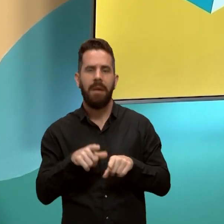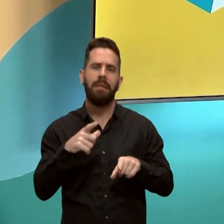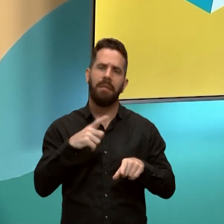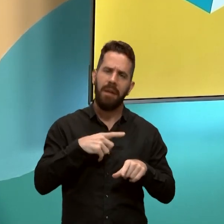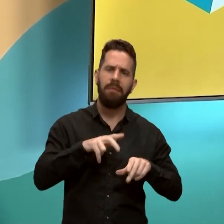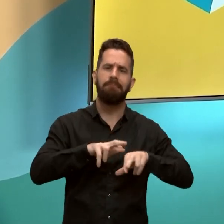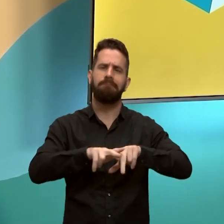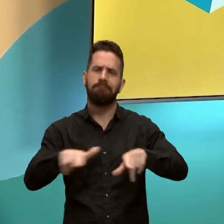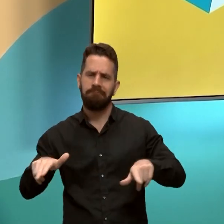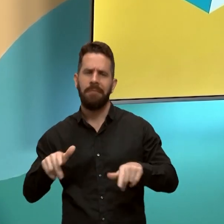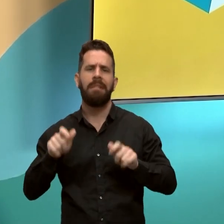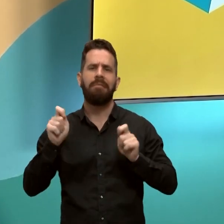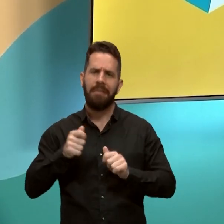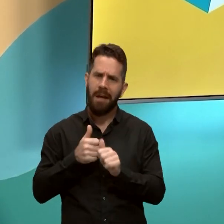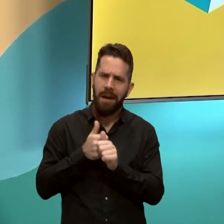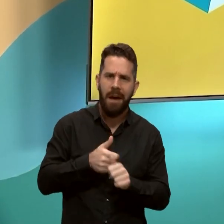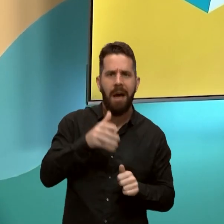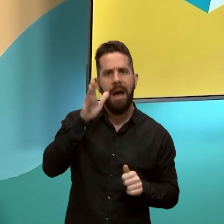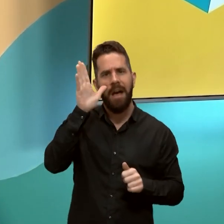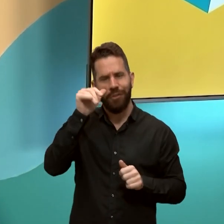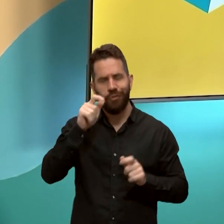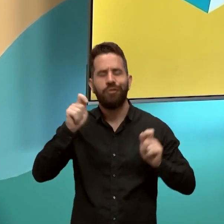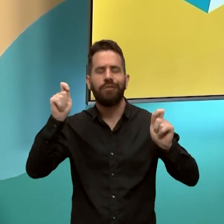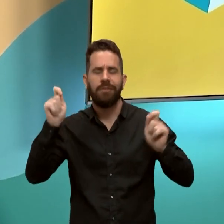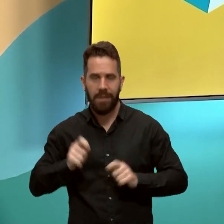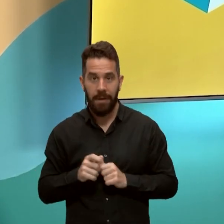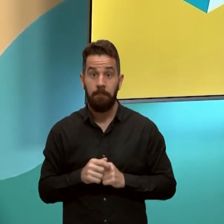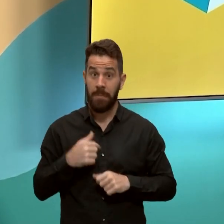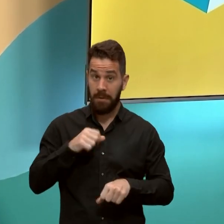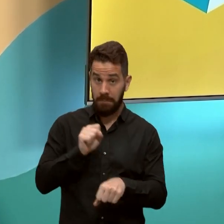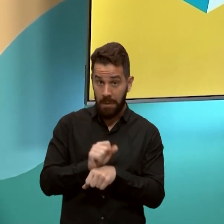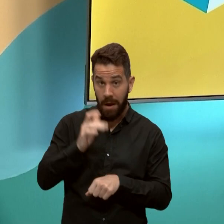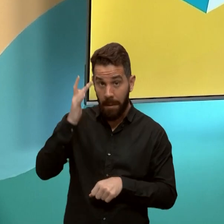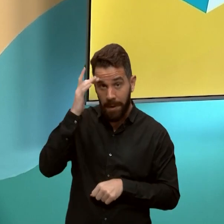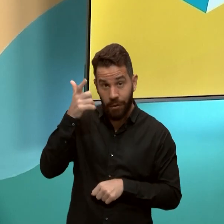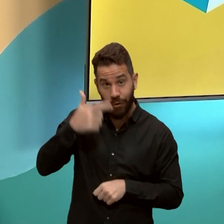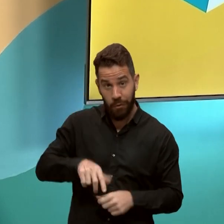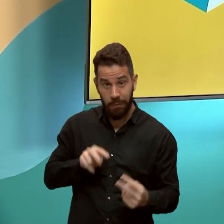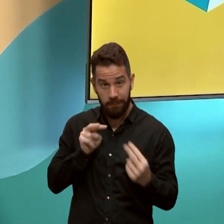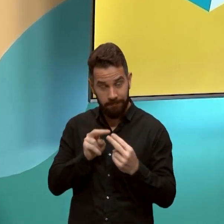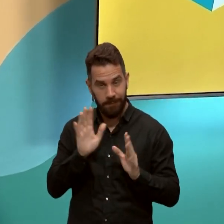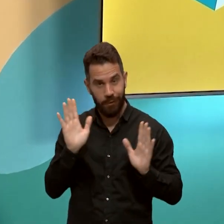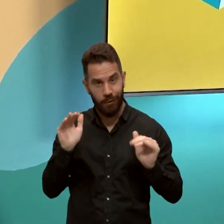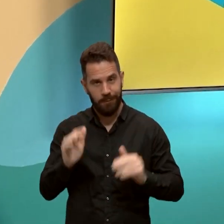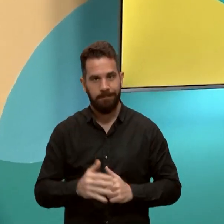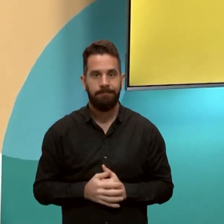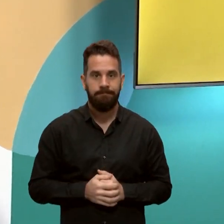canais para você acompanhar o nosso conteúdo. Te espero então amanhã. Até lá!